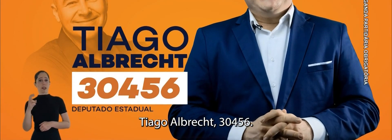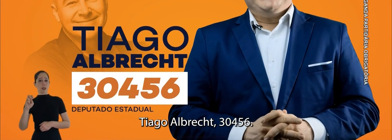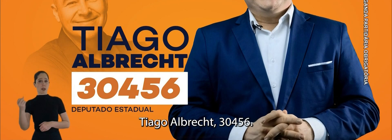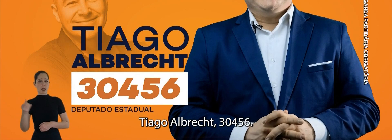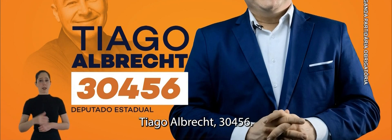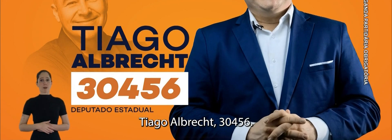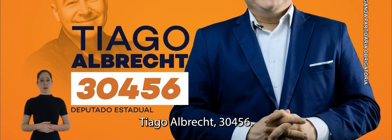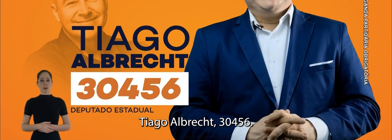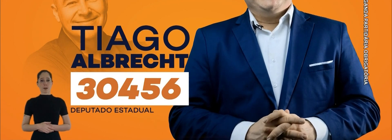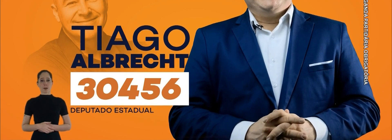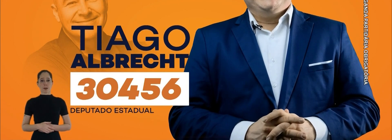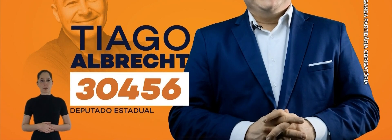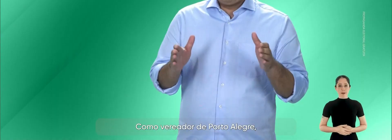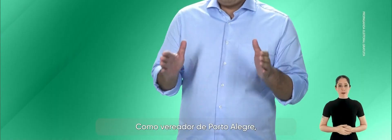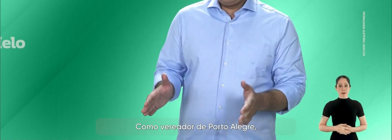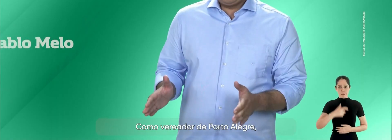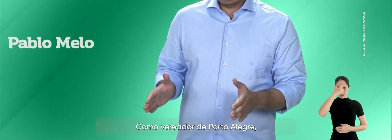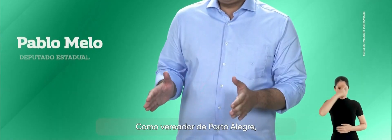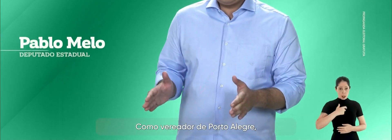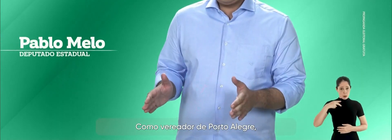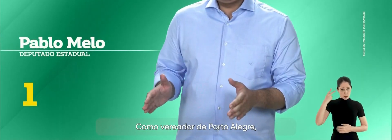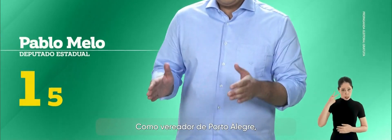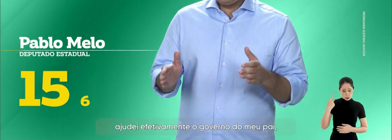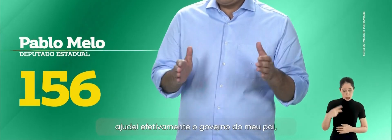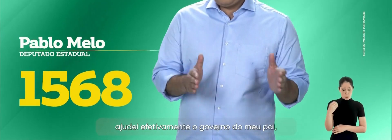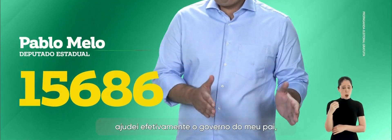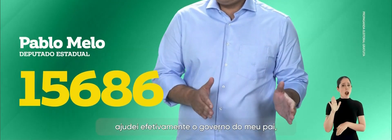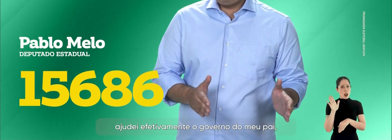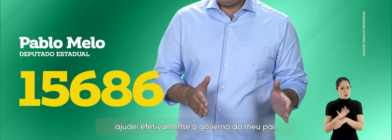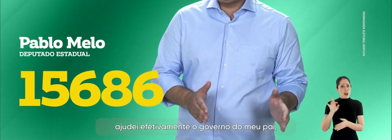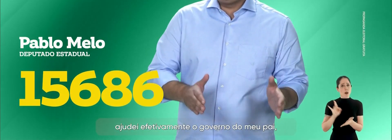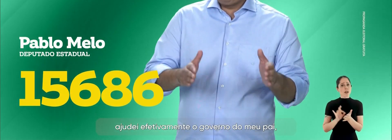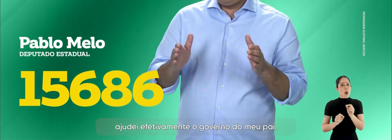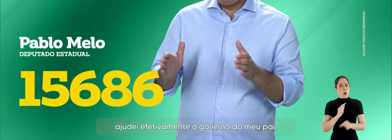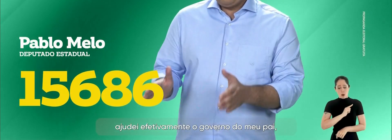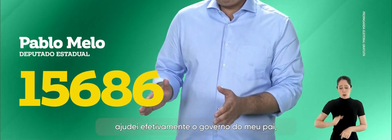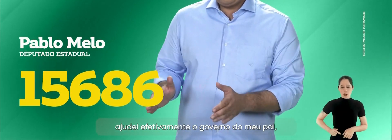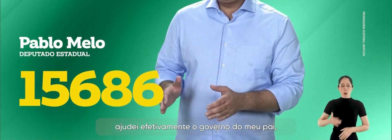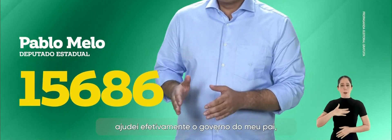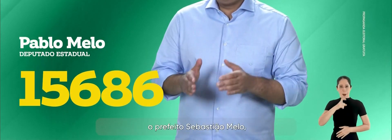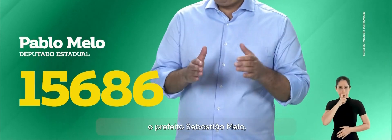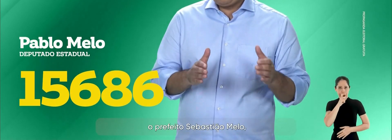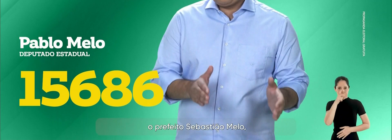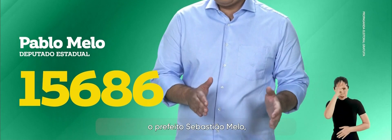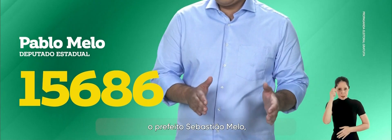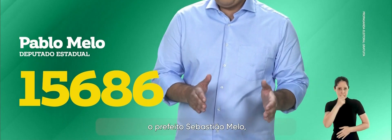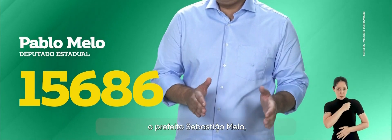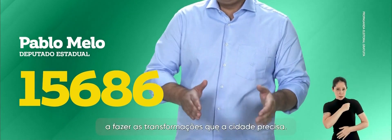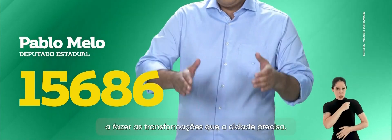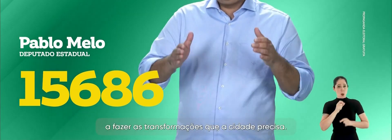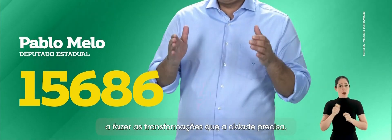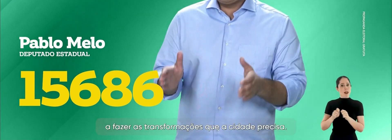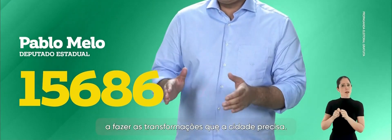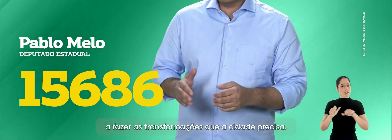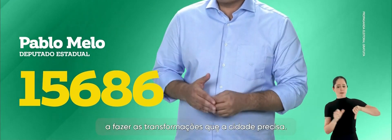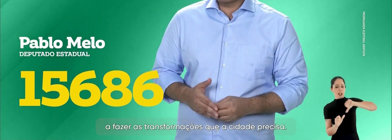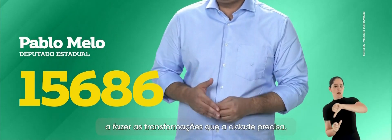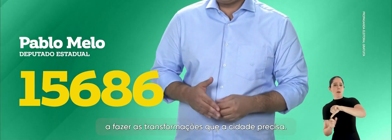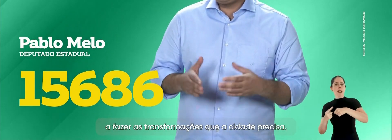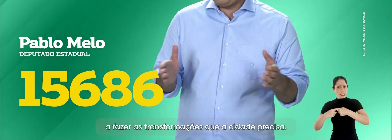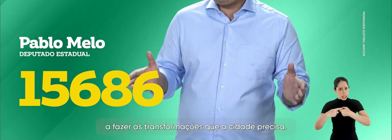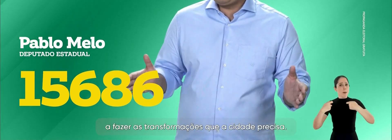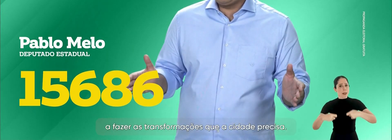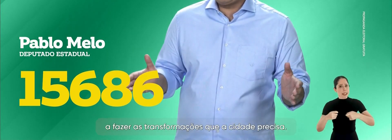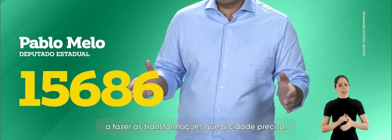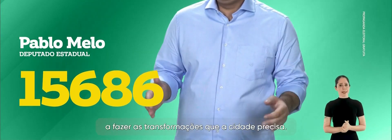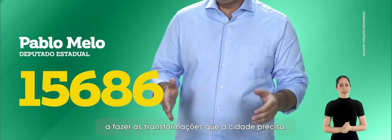Albrecht, 3456. Como vereador de Porto Alegre, ajudei efetivamente o governo do meu pai, o prefeito Sebastião Melo, a fazer as transformações